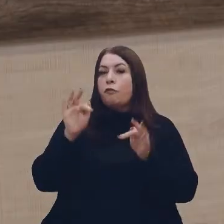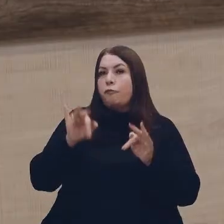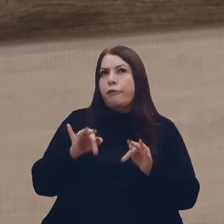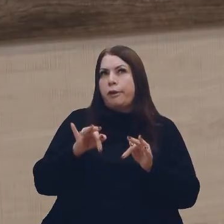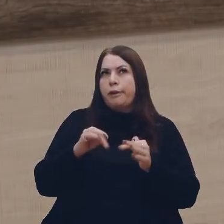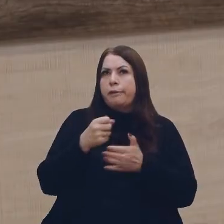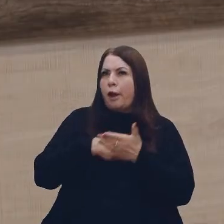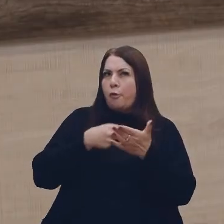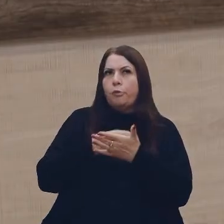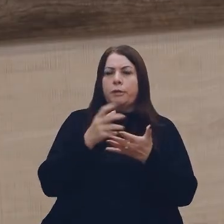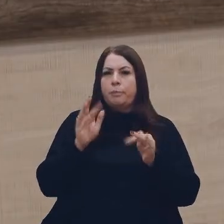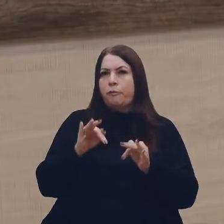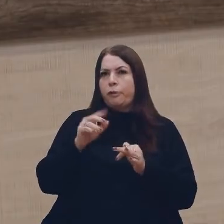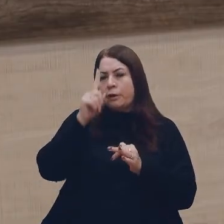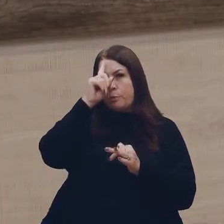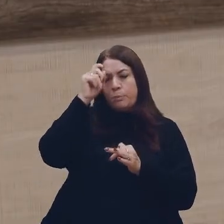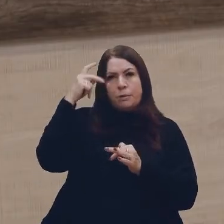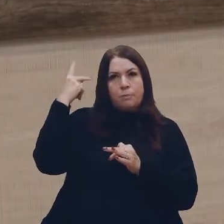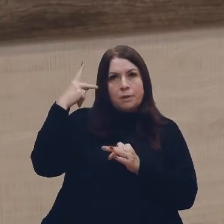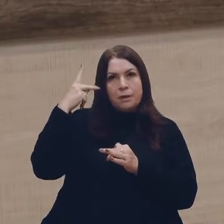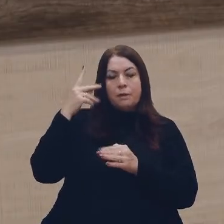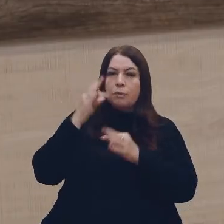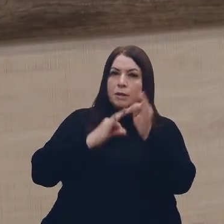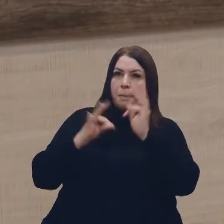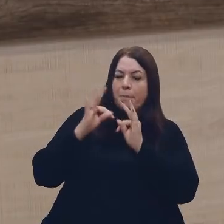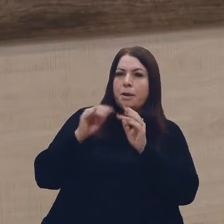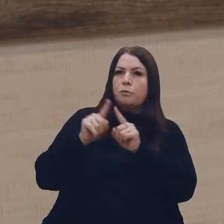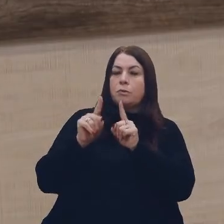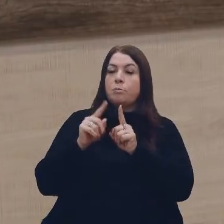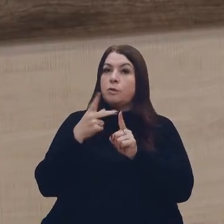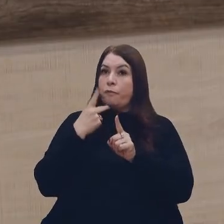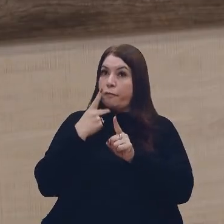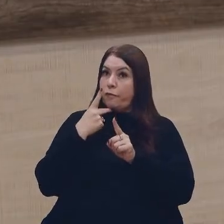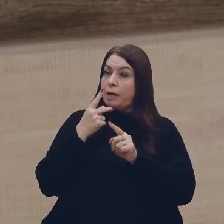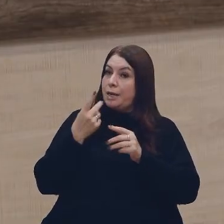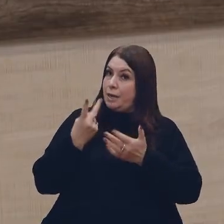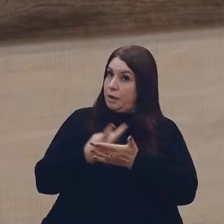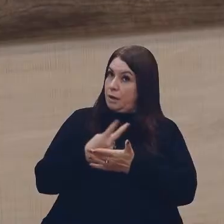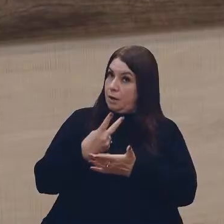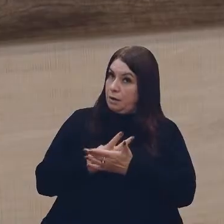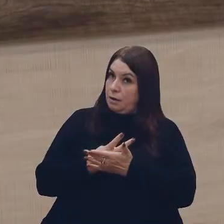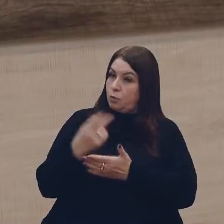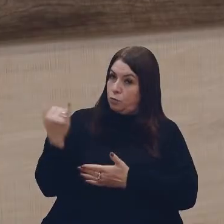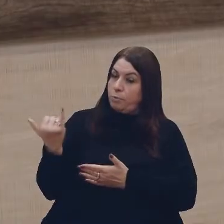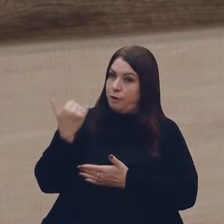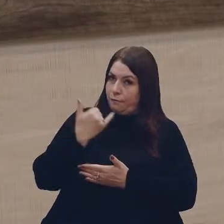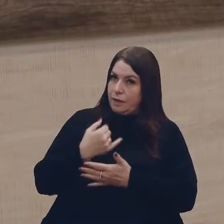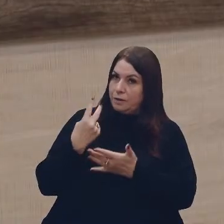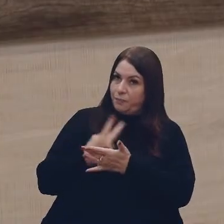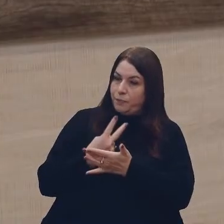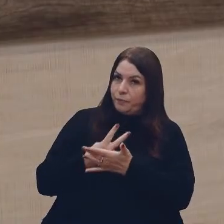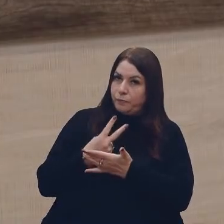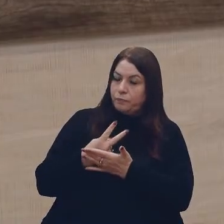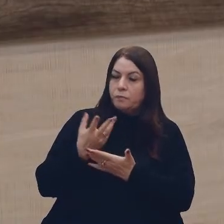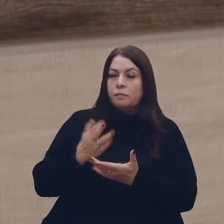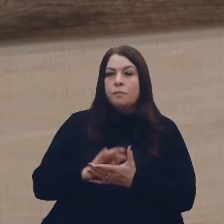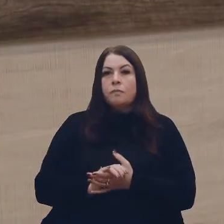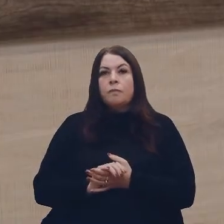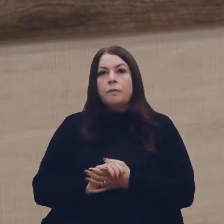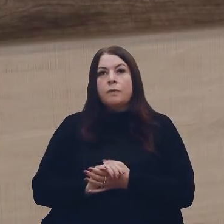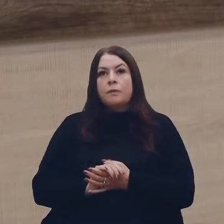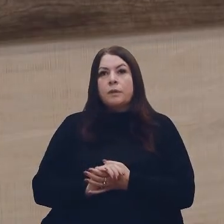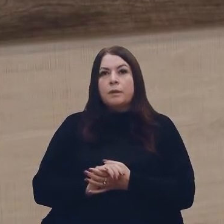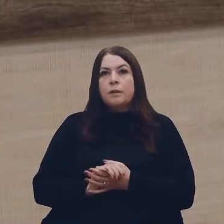antimanicomial, ela vai na linha de fazer um tratamento psiquiátrico, e se eu estiver falando inadequadamente, tu me corrijas